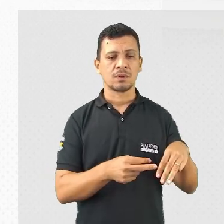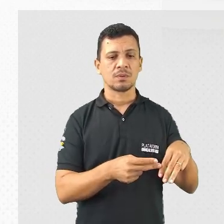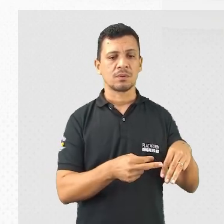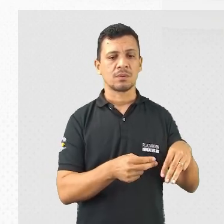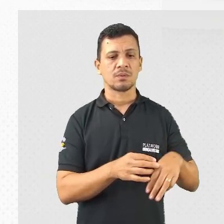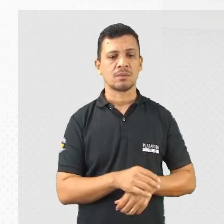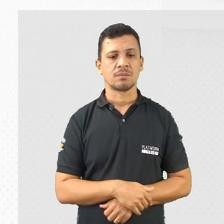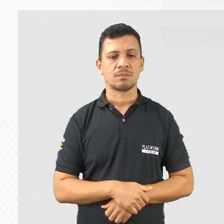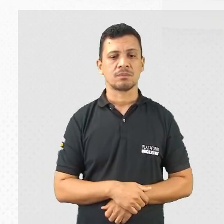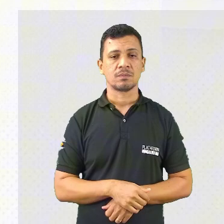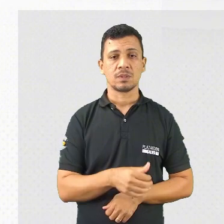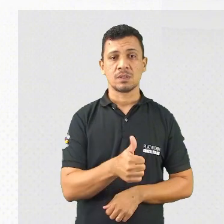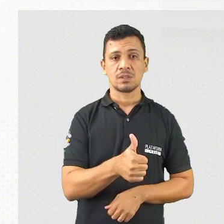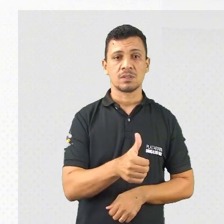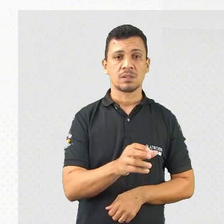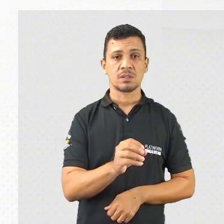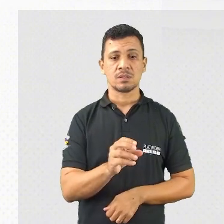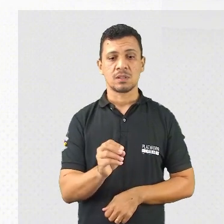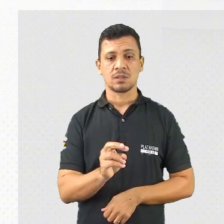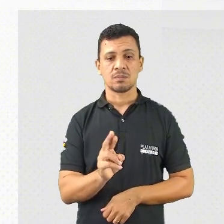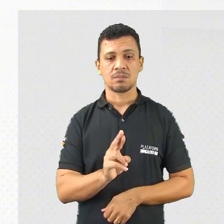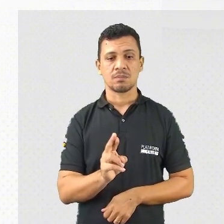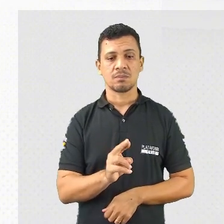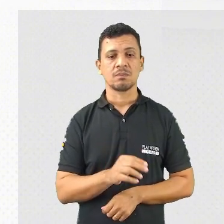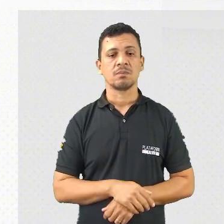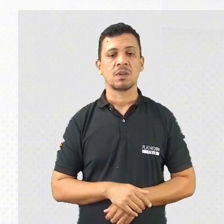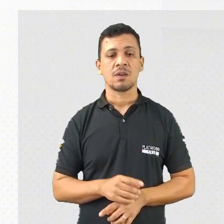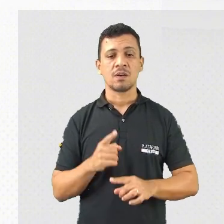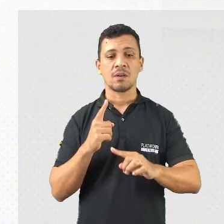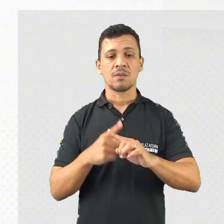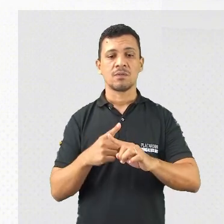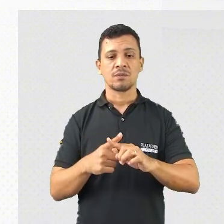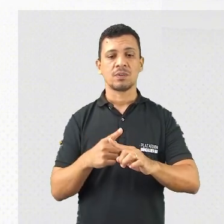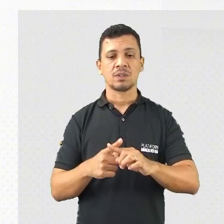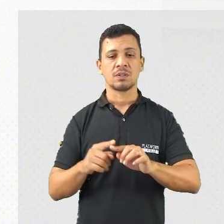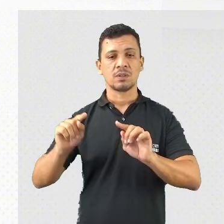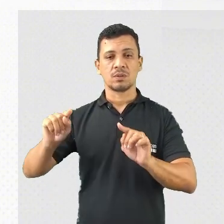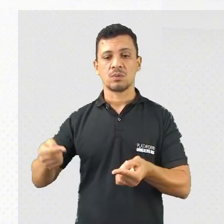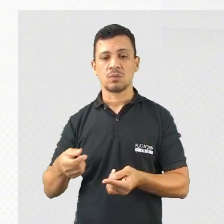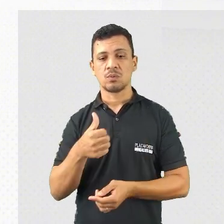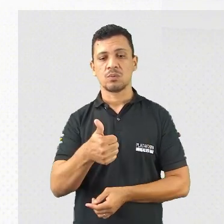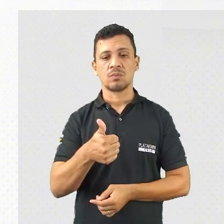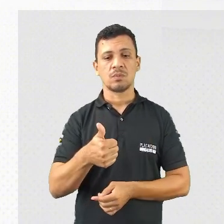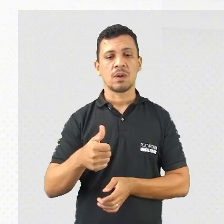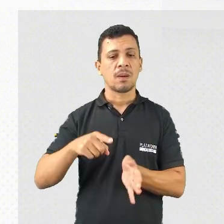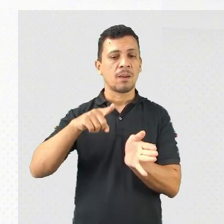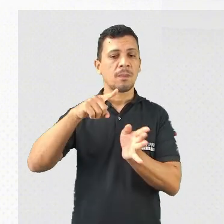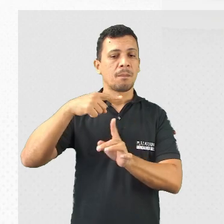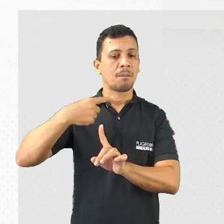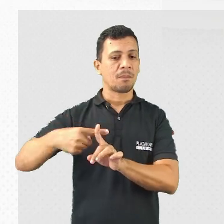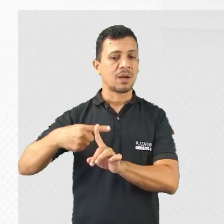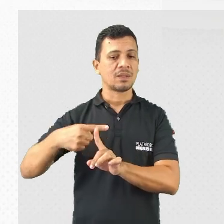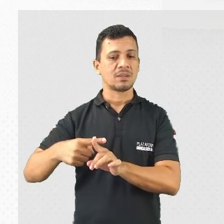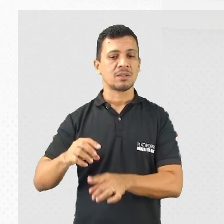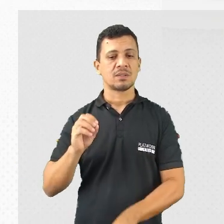ser igual a R$100 vezes 1 mais